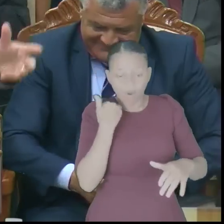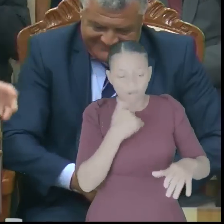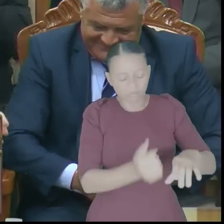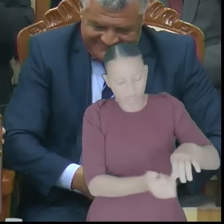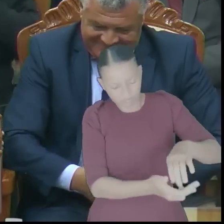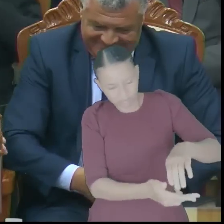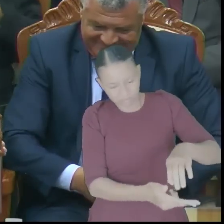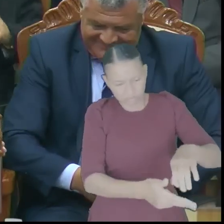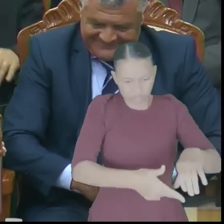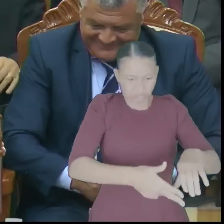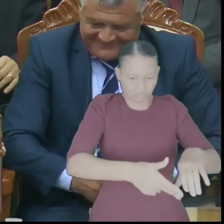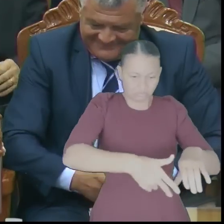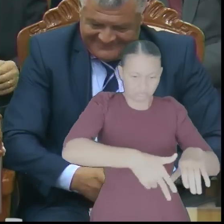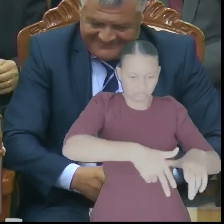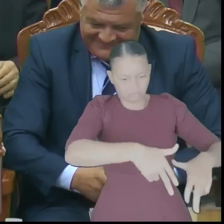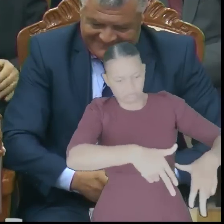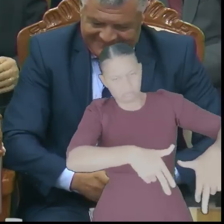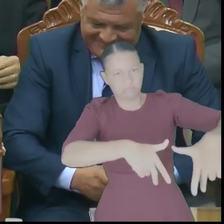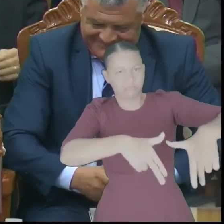ressuscitaram.